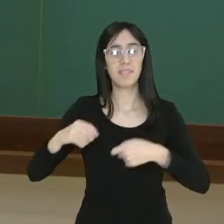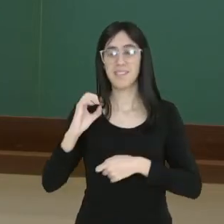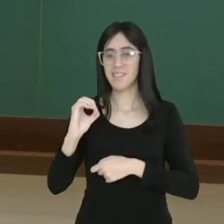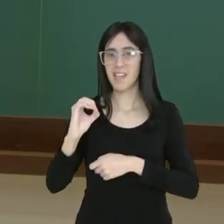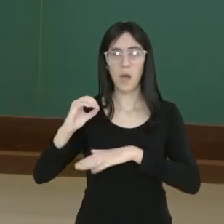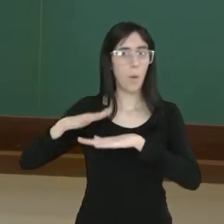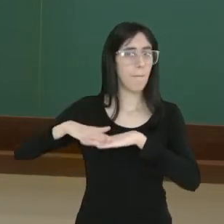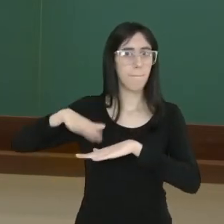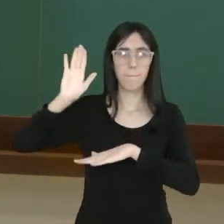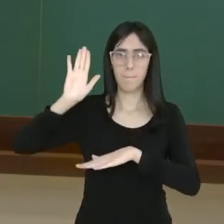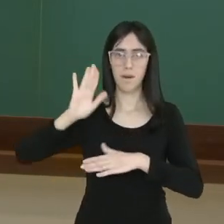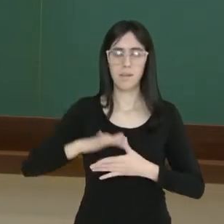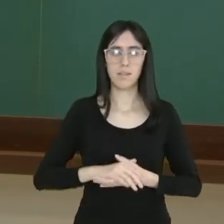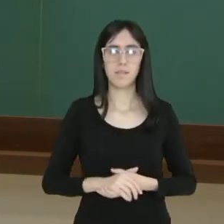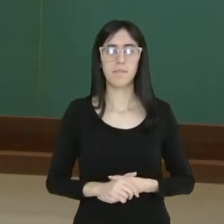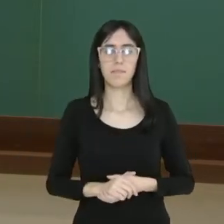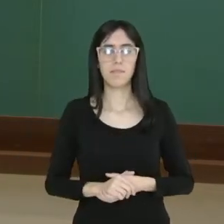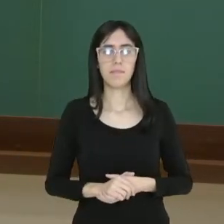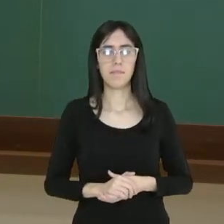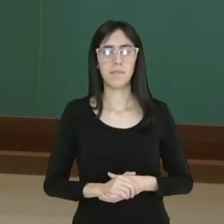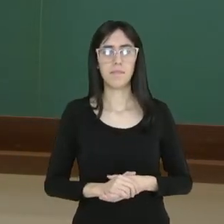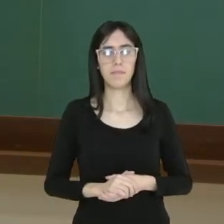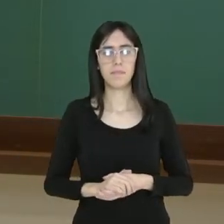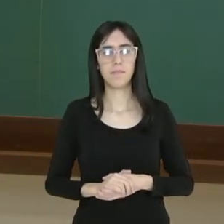0, né?